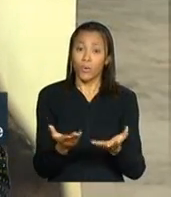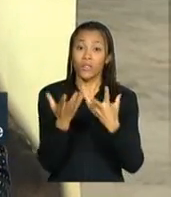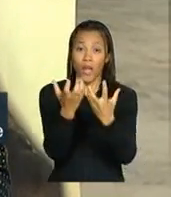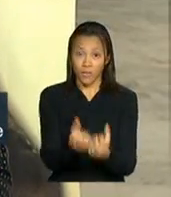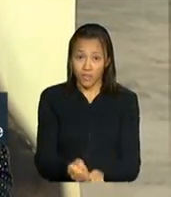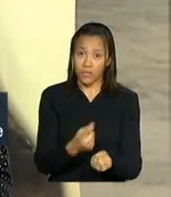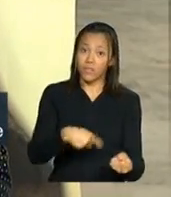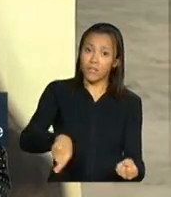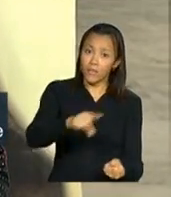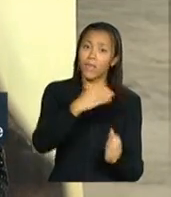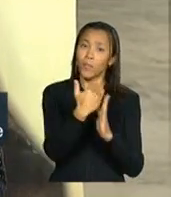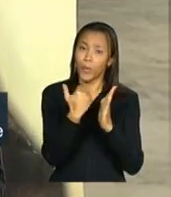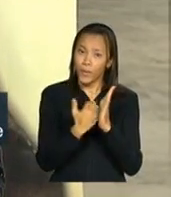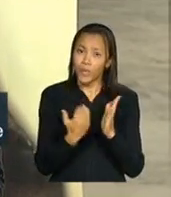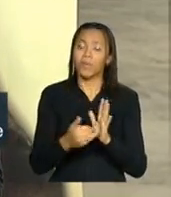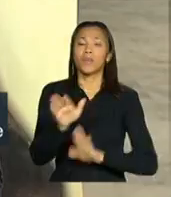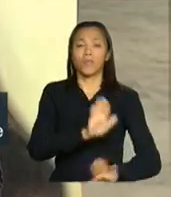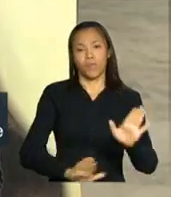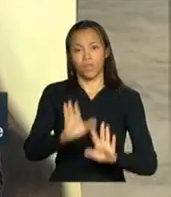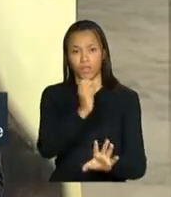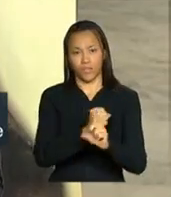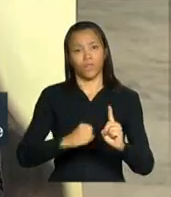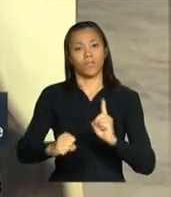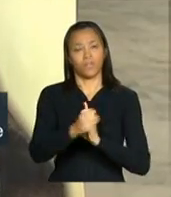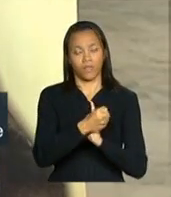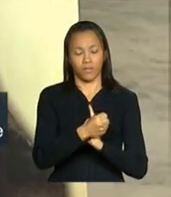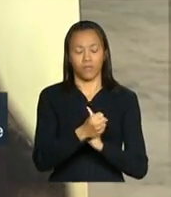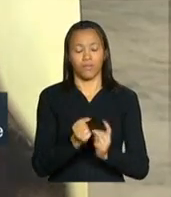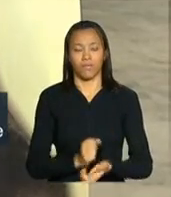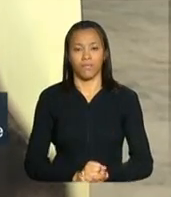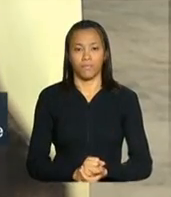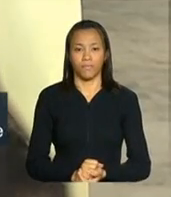um benefício como parte da rede de proteção social no